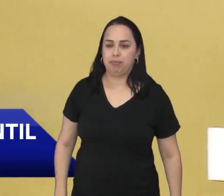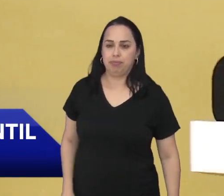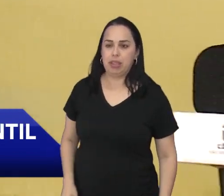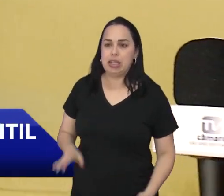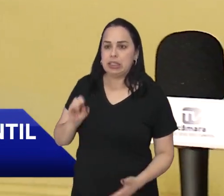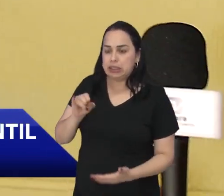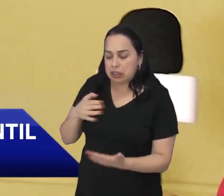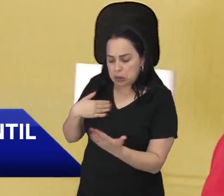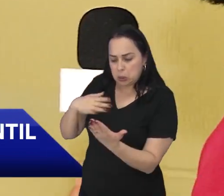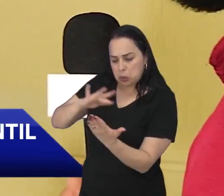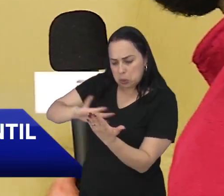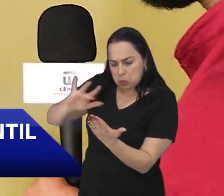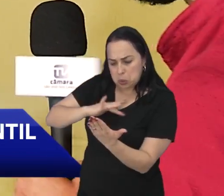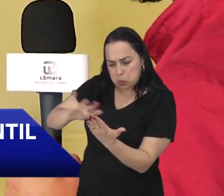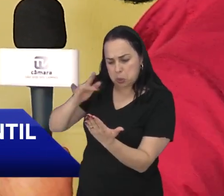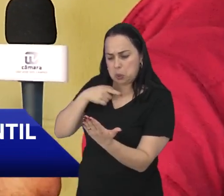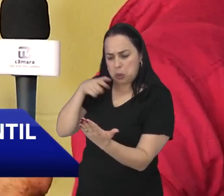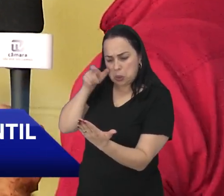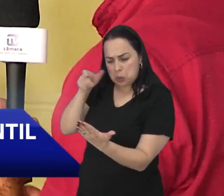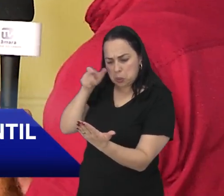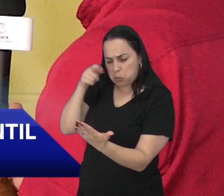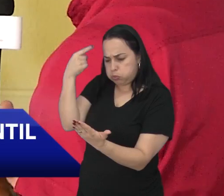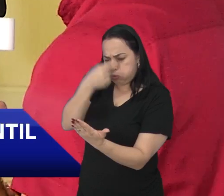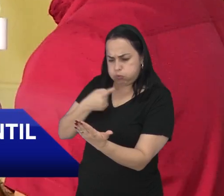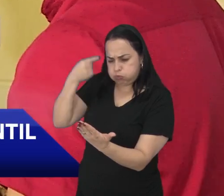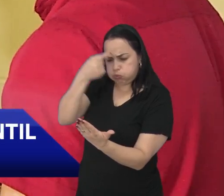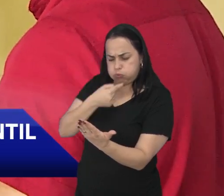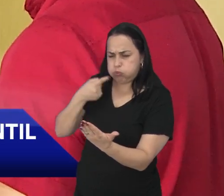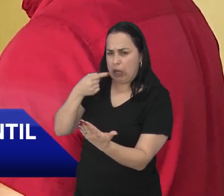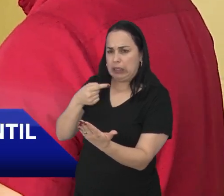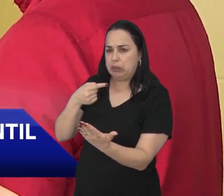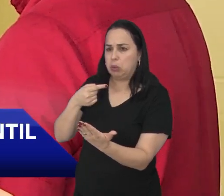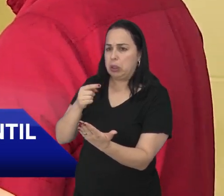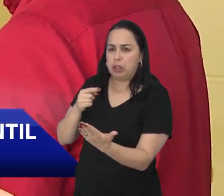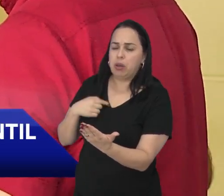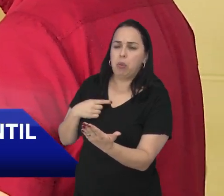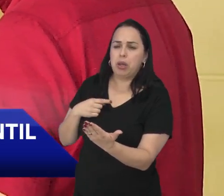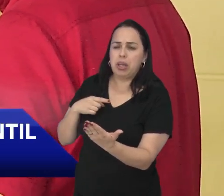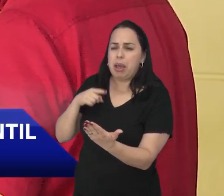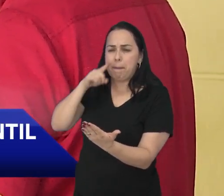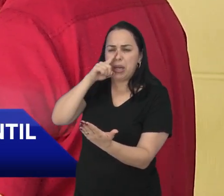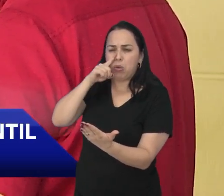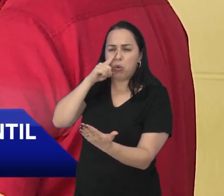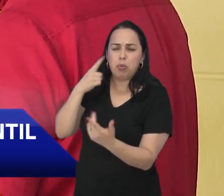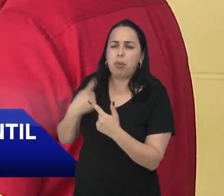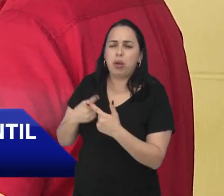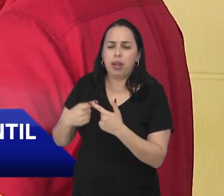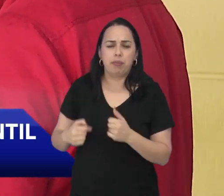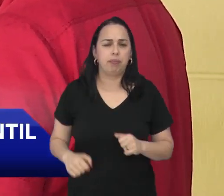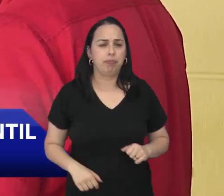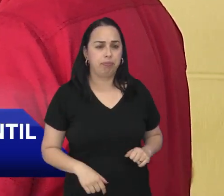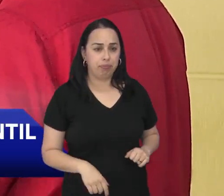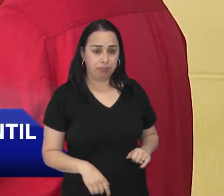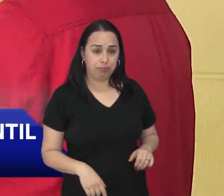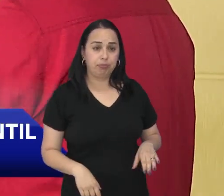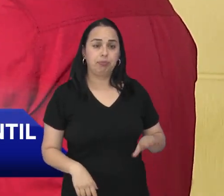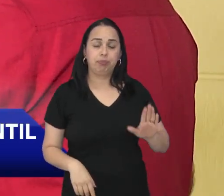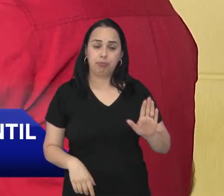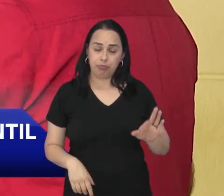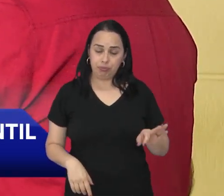tem esse uso excessivo do celular, uma exposição demais às telas, quais os riscos que causam para as crianças e